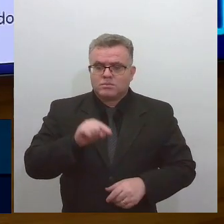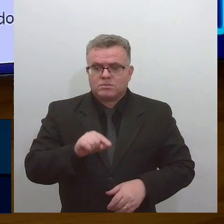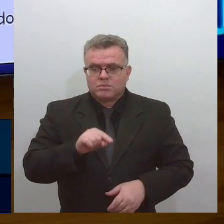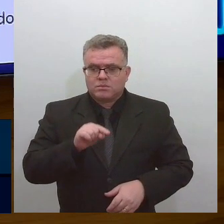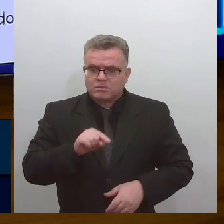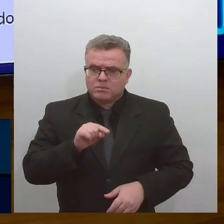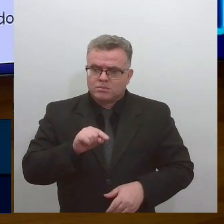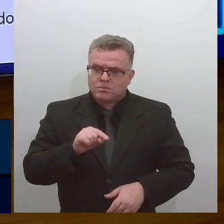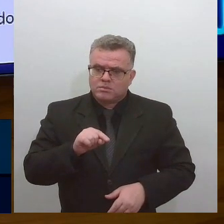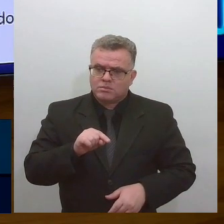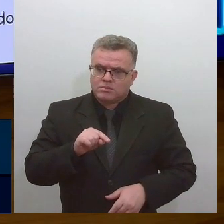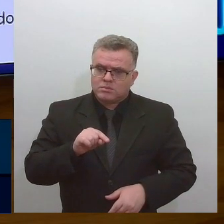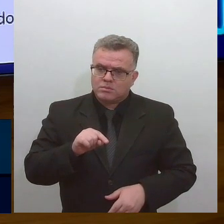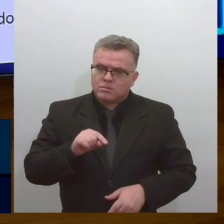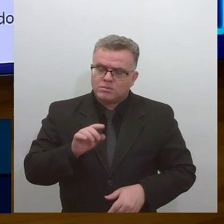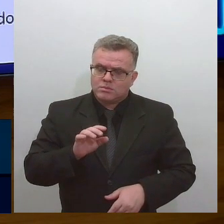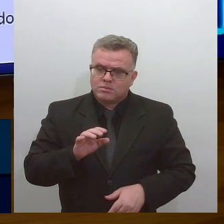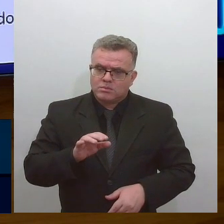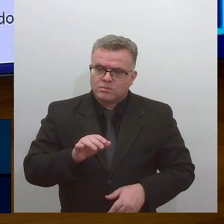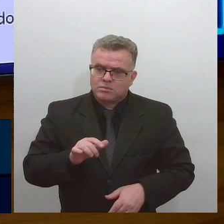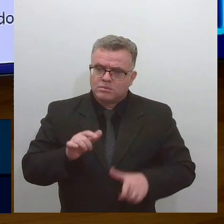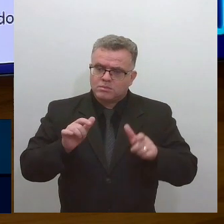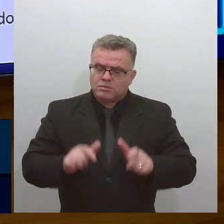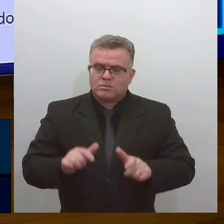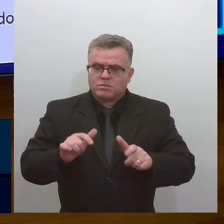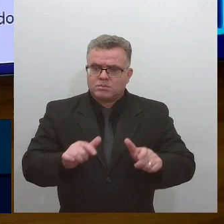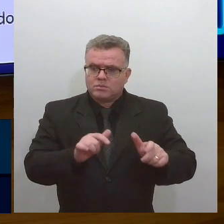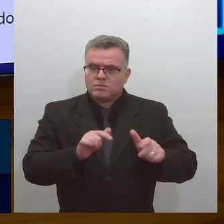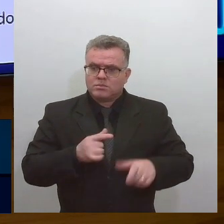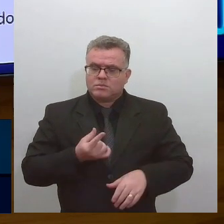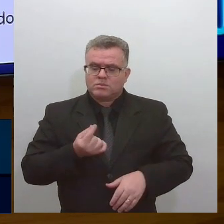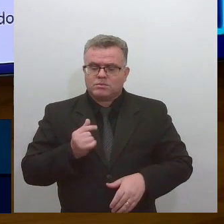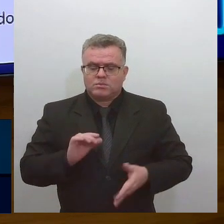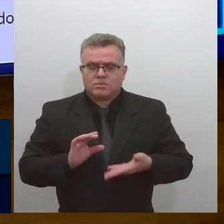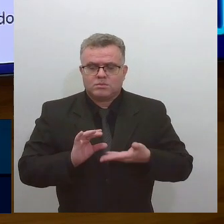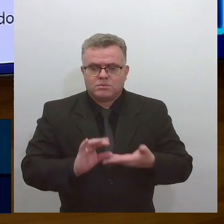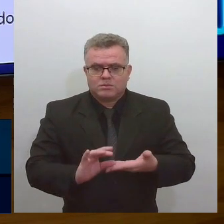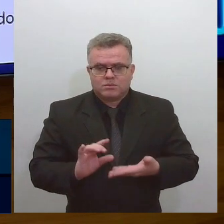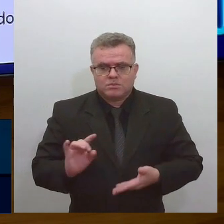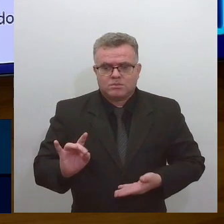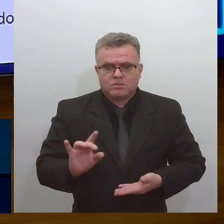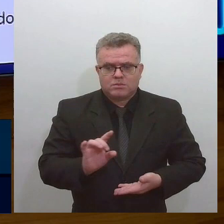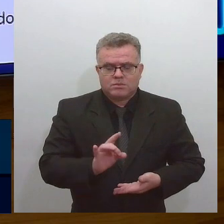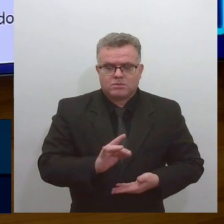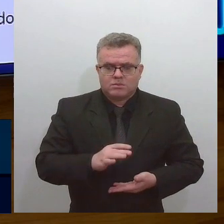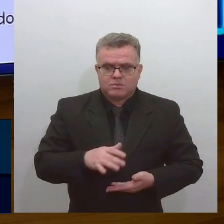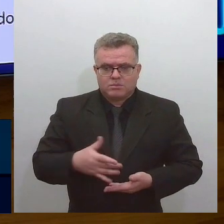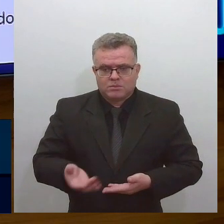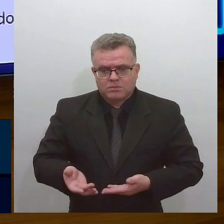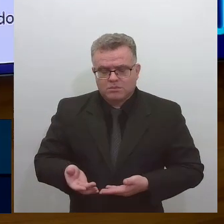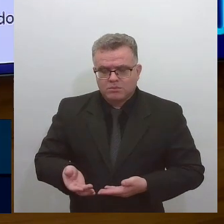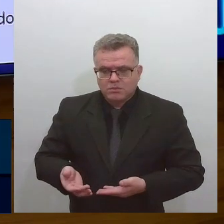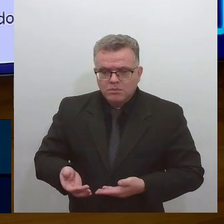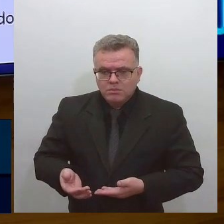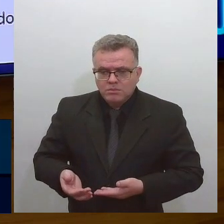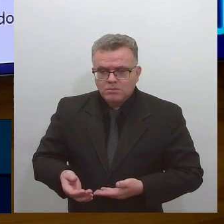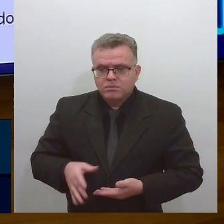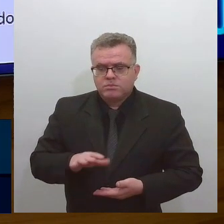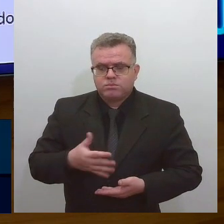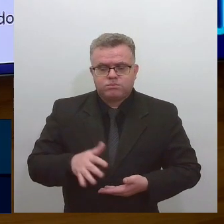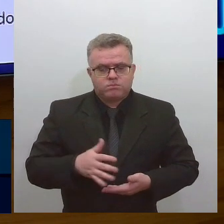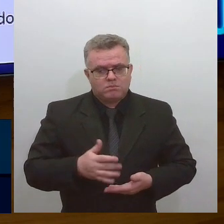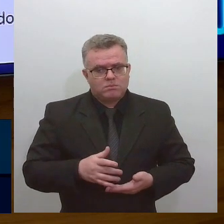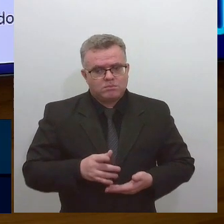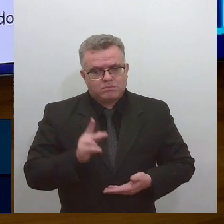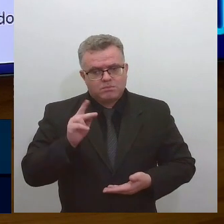eh investimento desses né a gente tem uma uma intervenção no quilômetro 26 que é qum 23